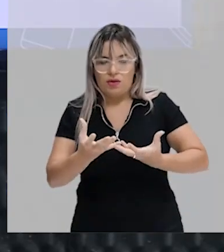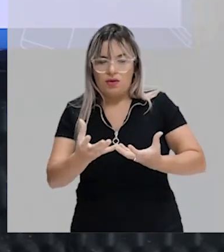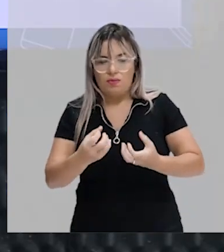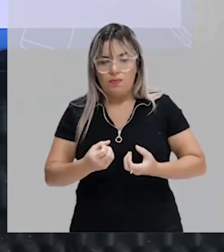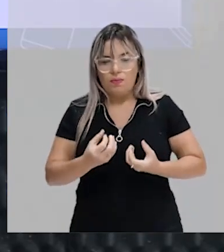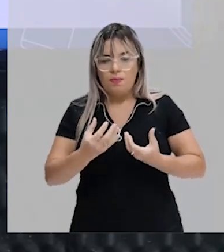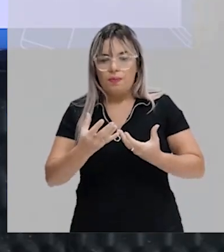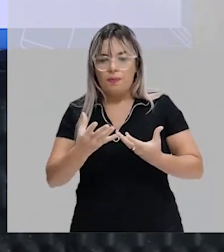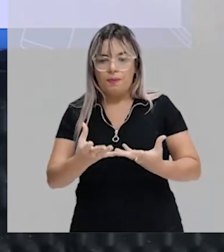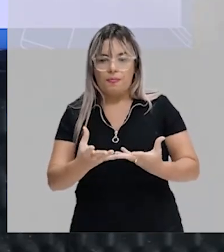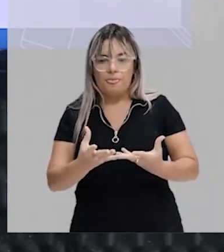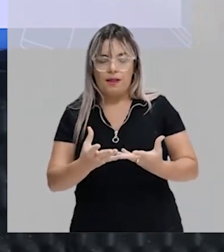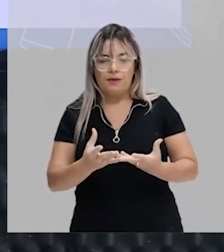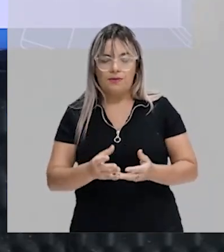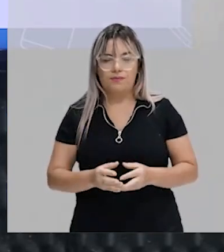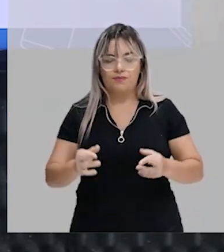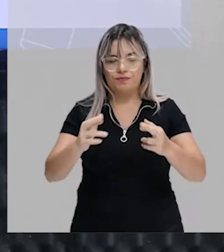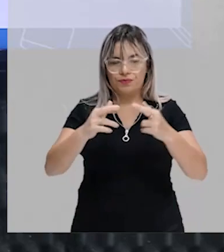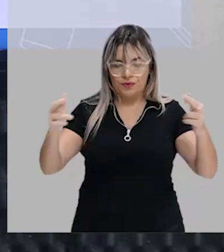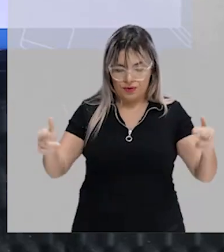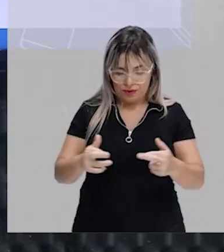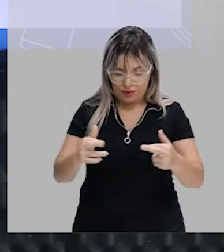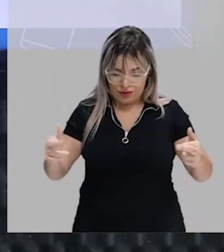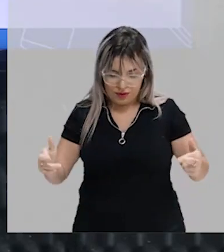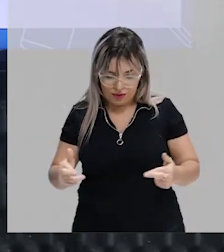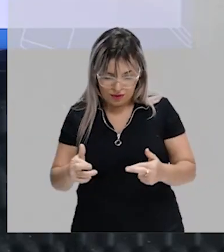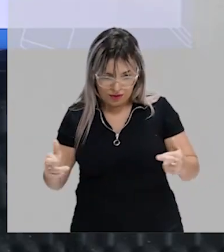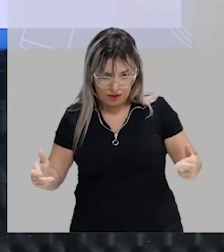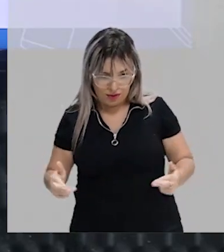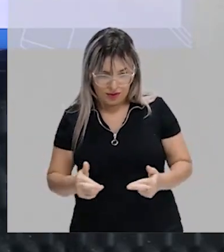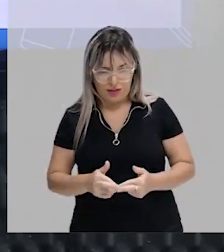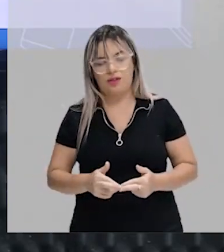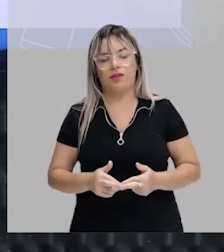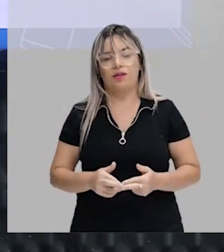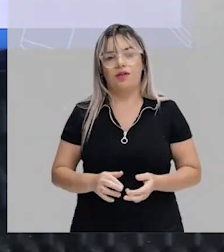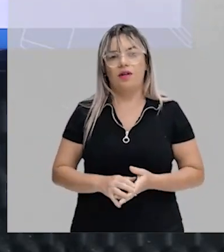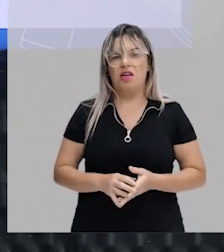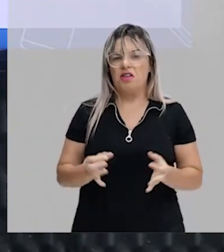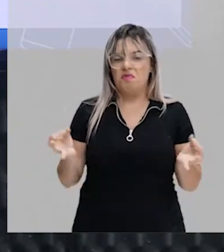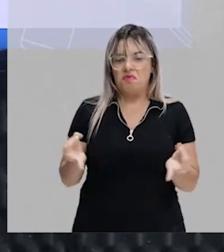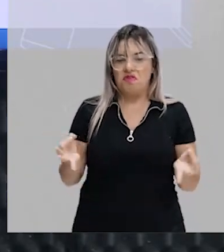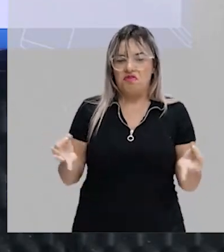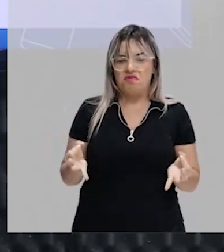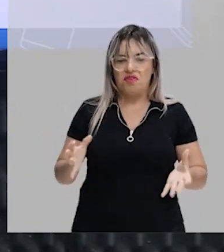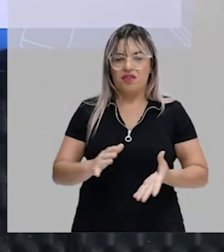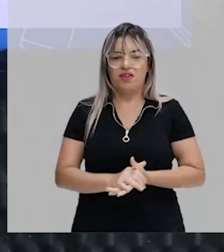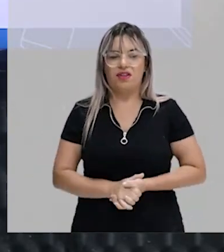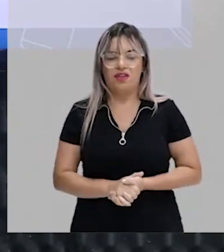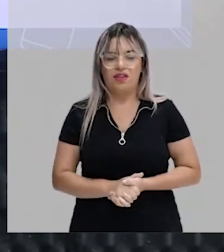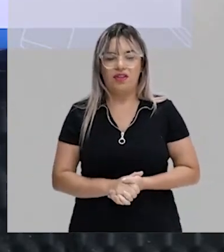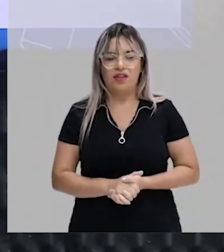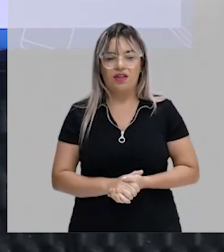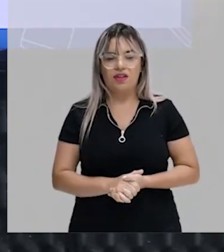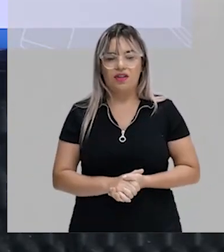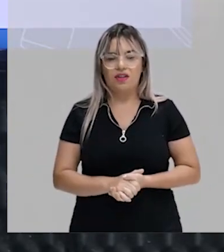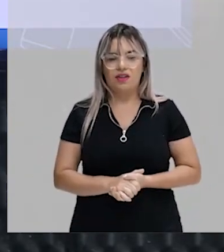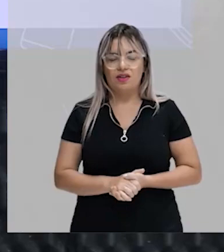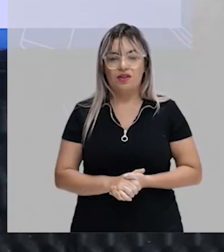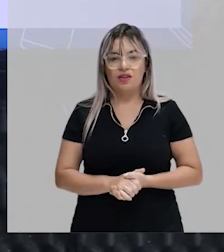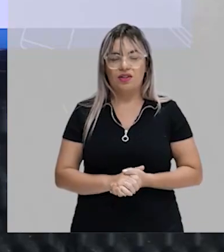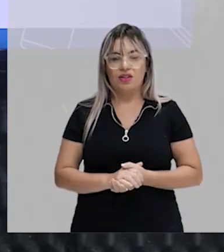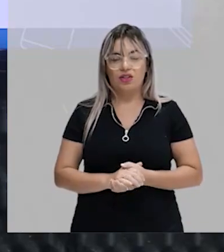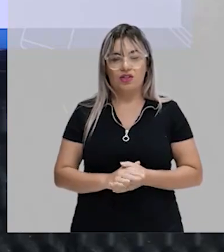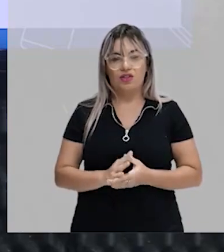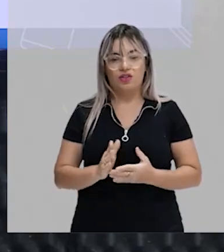Nós vamos ver isso aí na frente. Enquanto o realismo ia utilizar teses científicas. Por quê? Por que eu estou falando de realismo? Porque